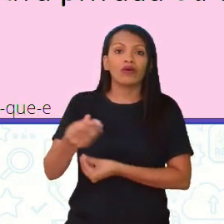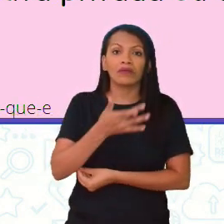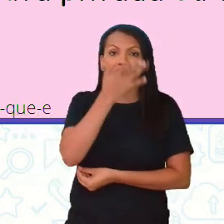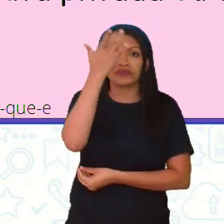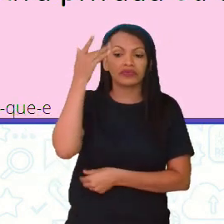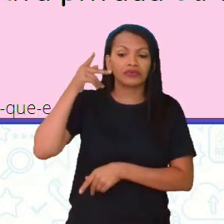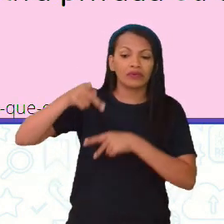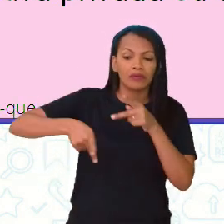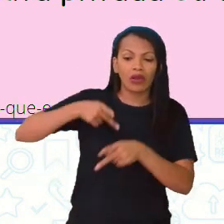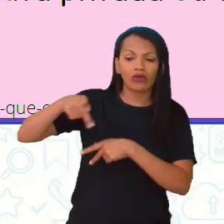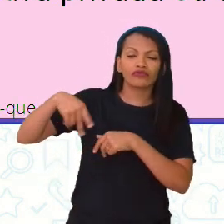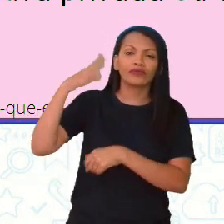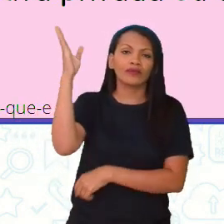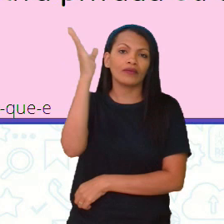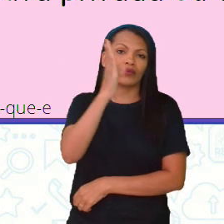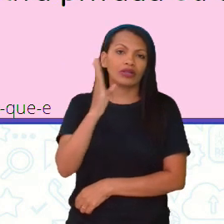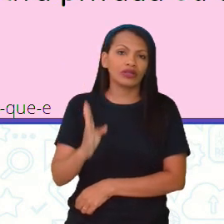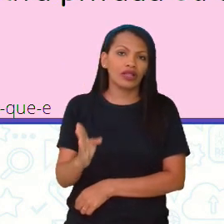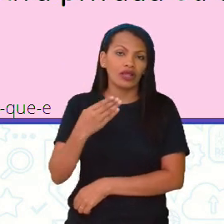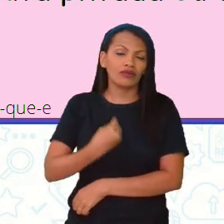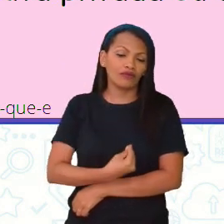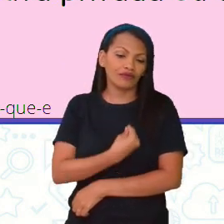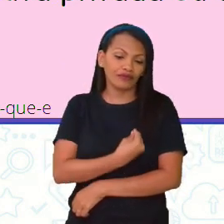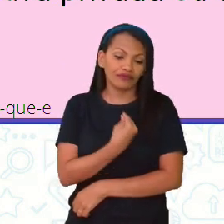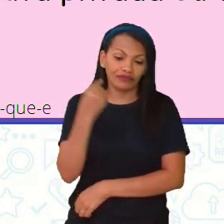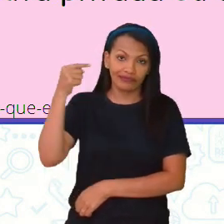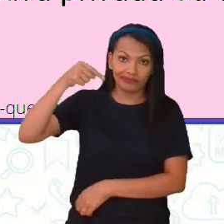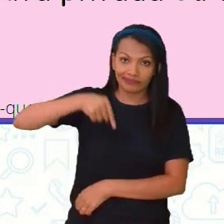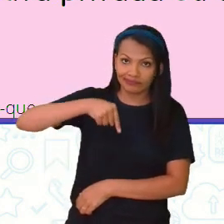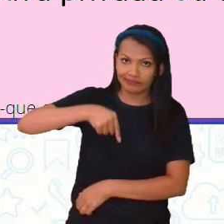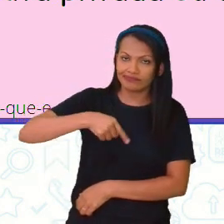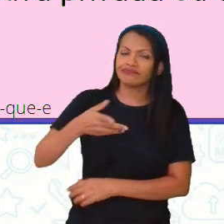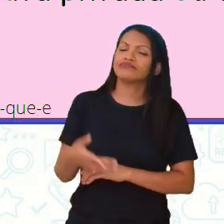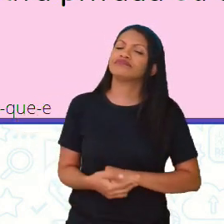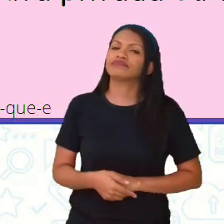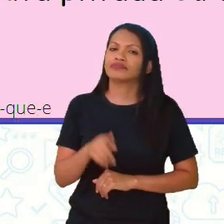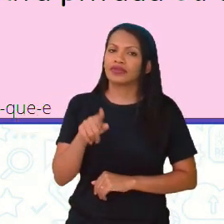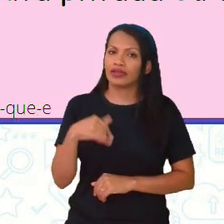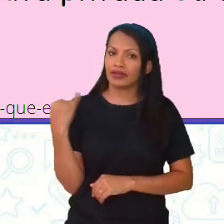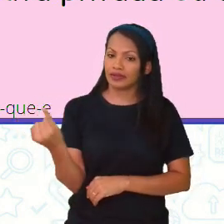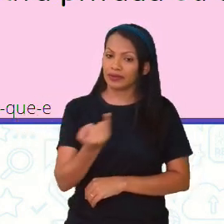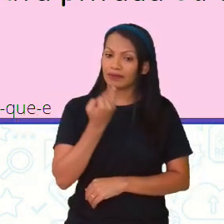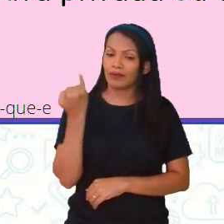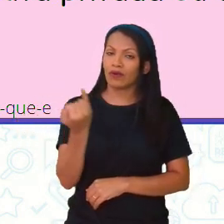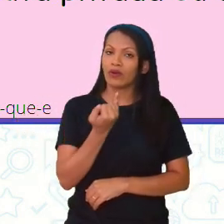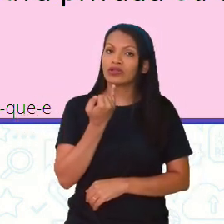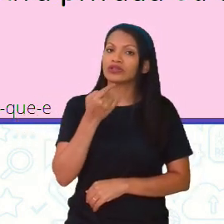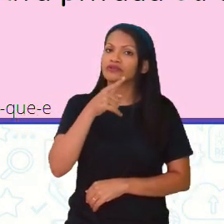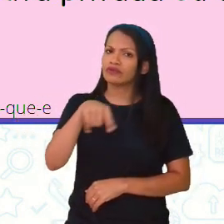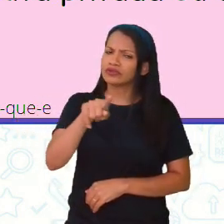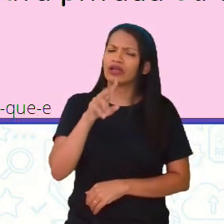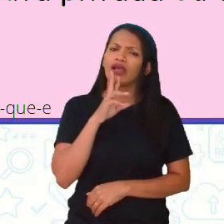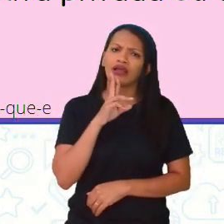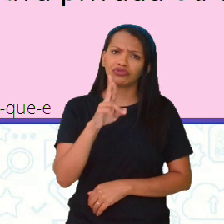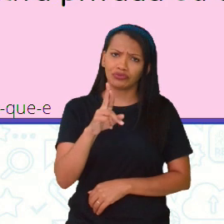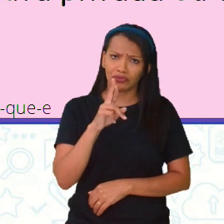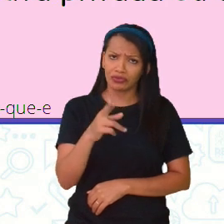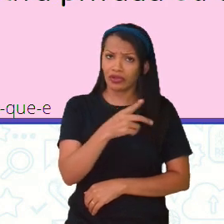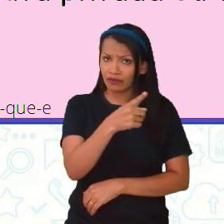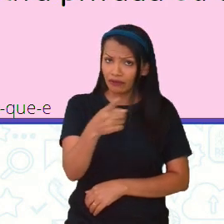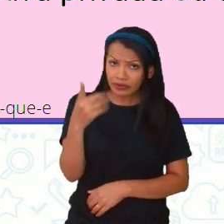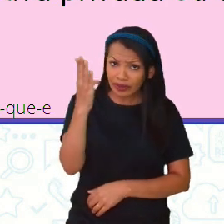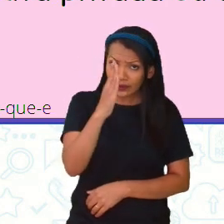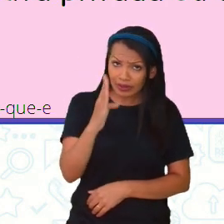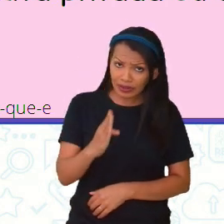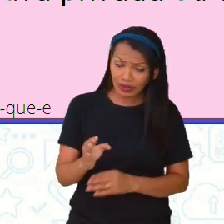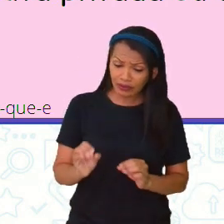brasileiros. Olha só por que é importante esse censo. E é importante você responder, você